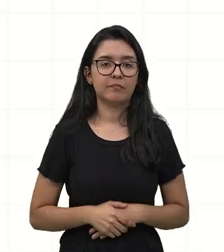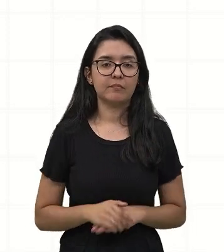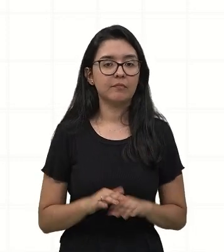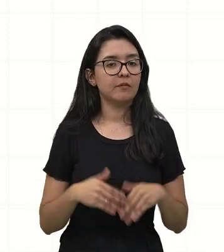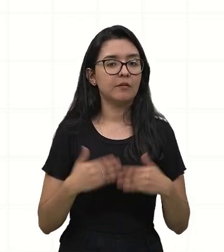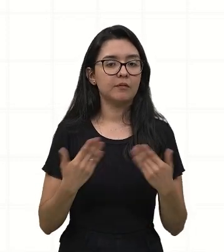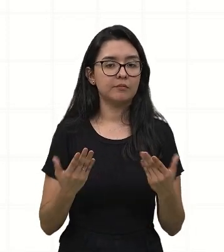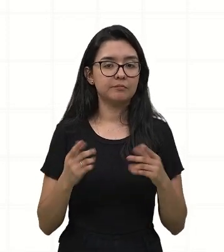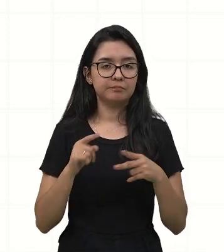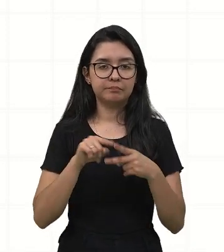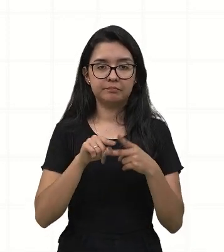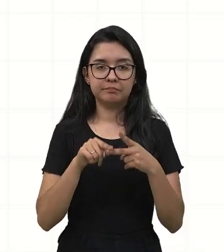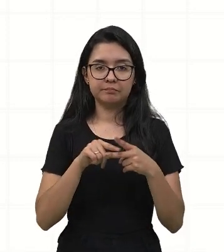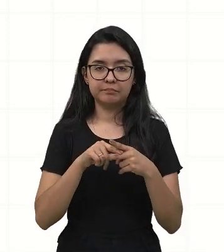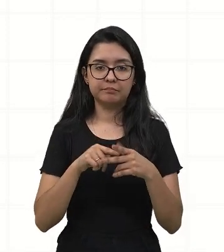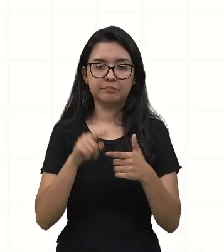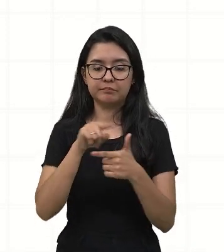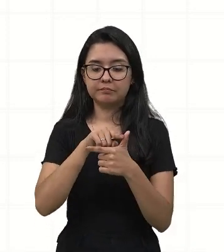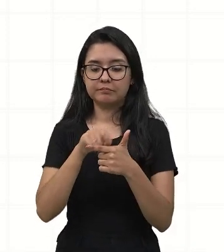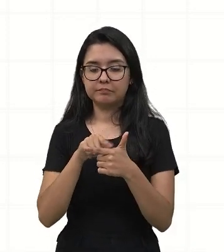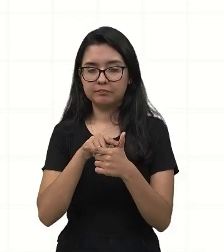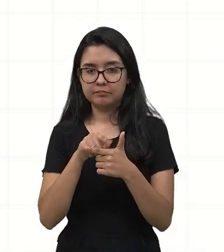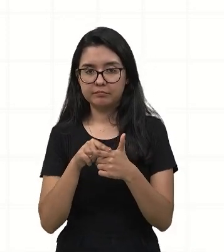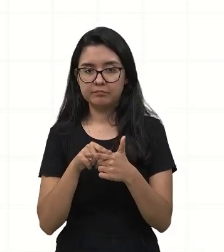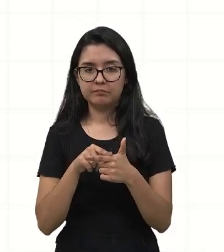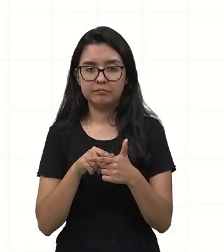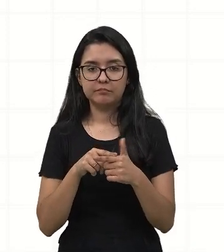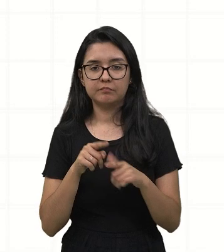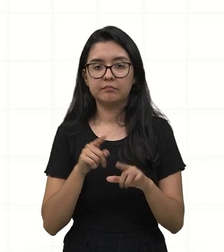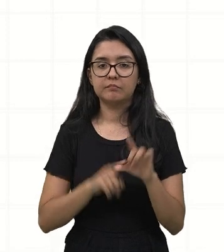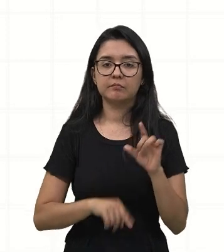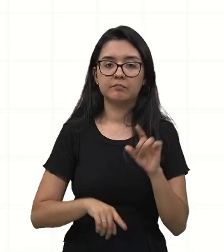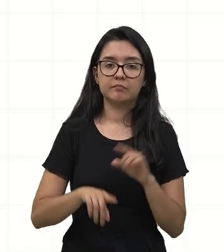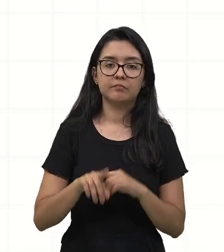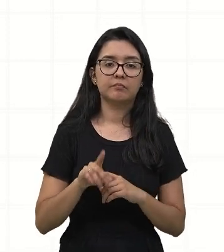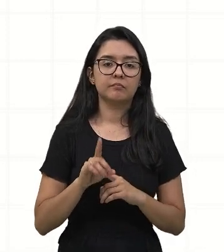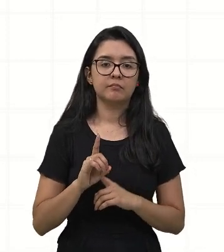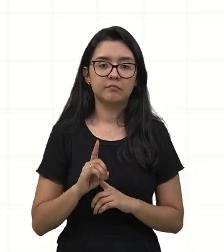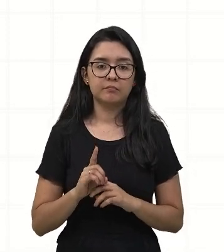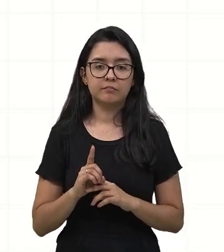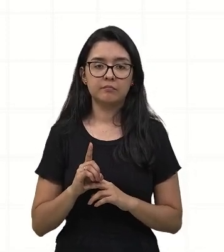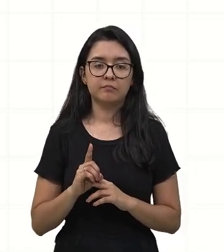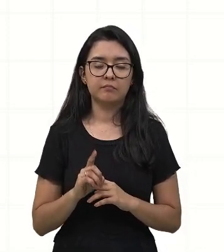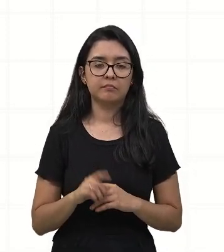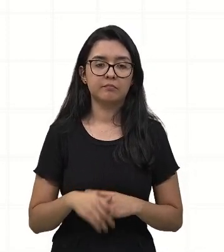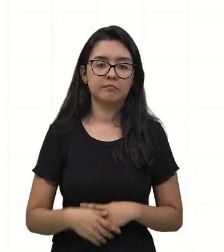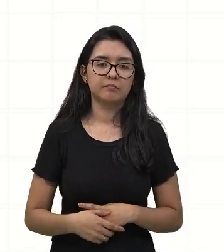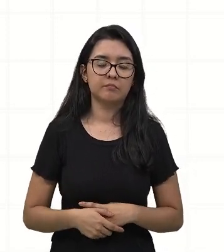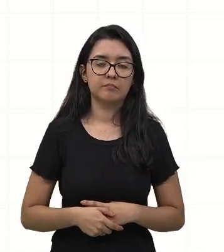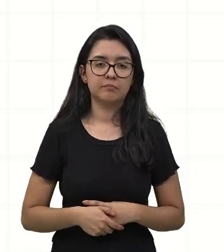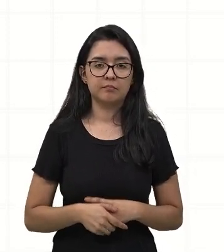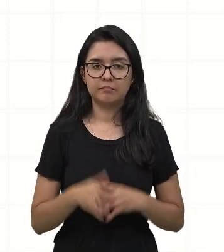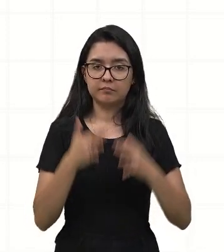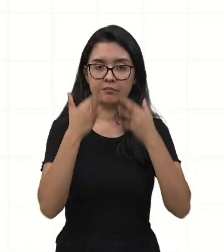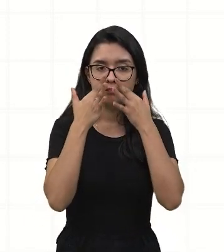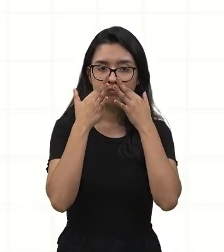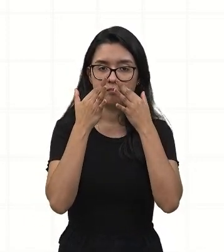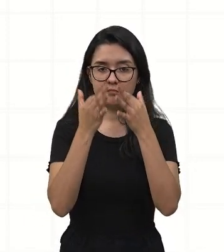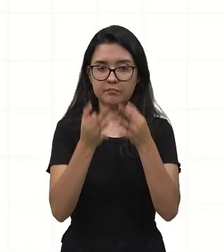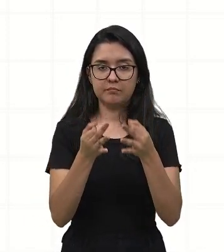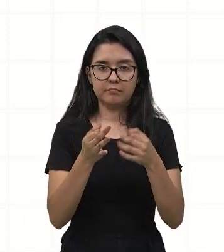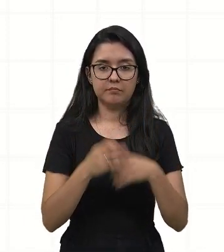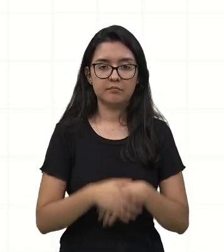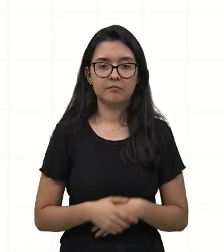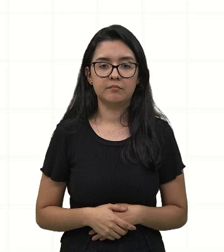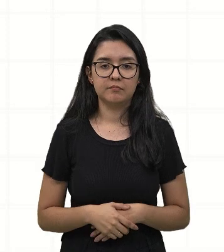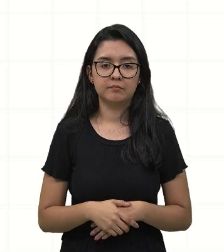então a medida do nosso ângulo aí, da nossa alternativa D? Olha para cá, ó. Vamos